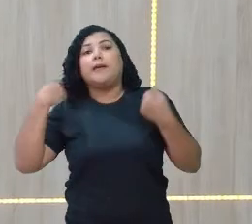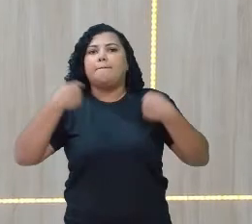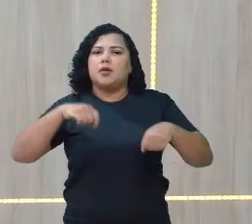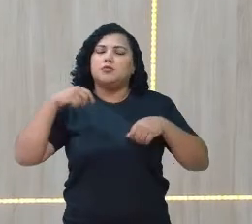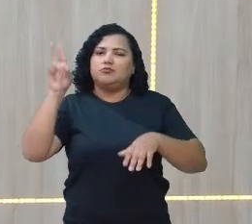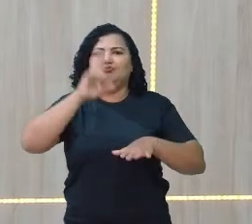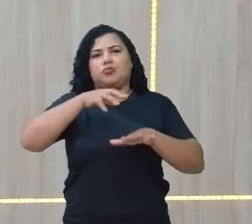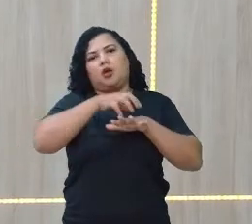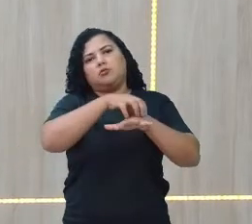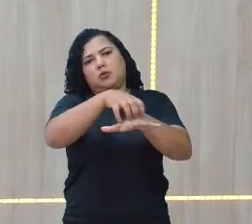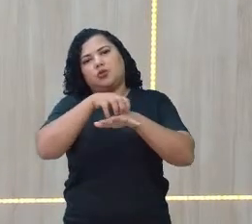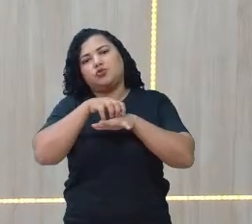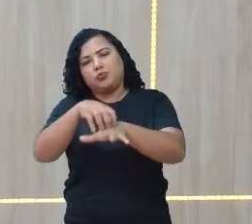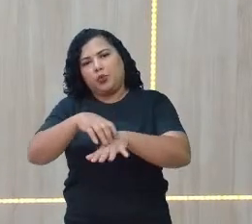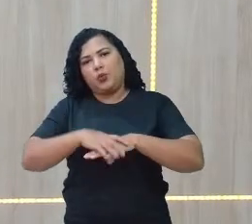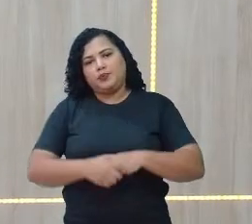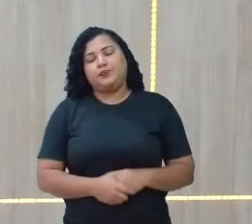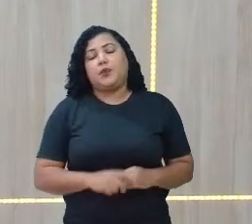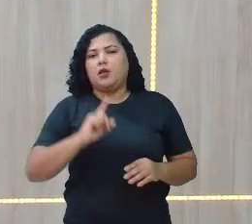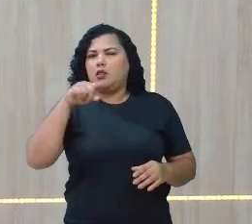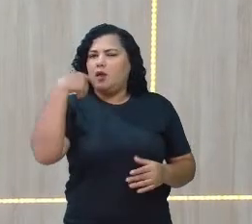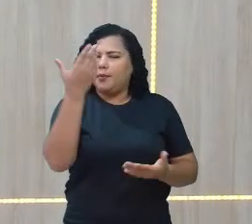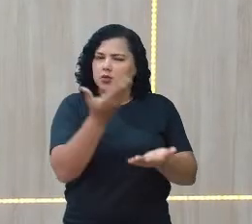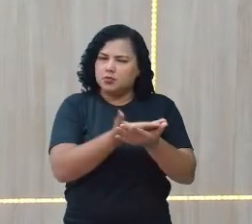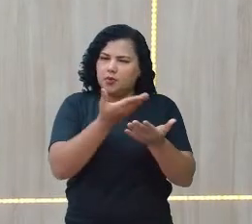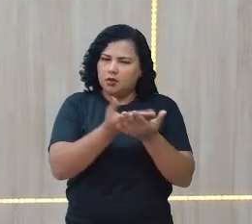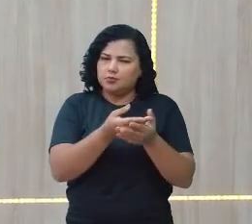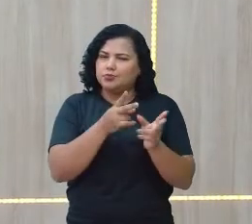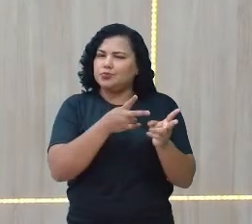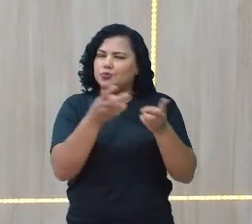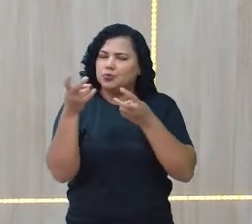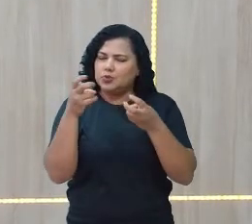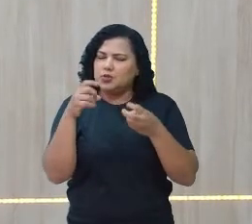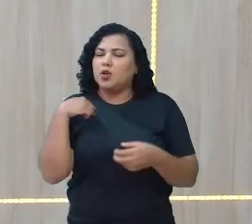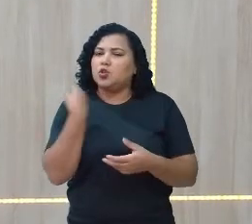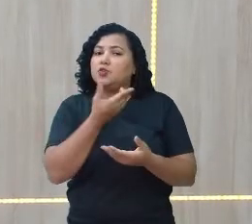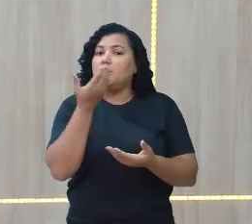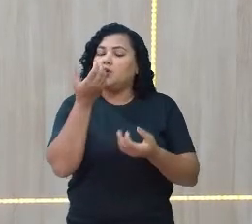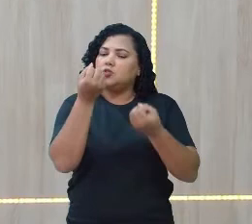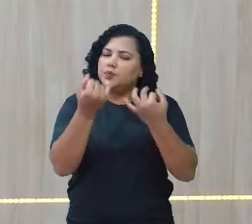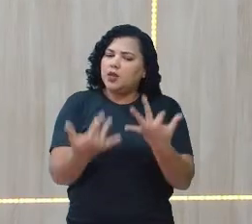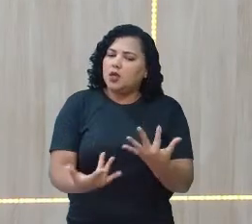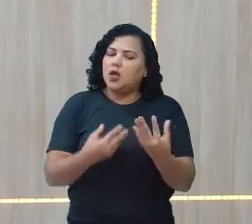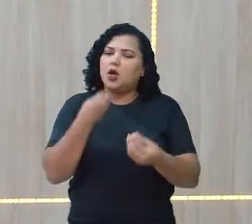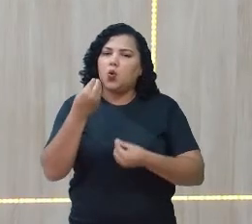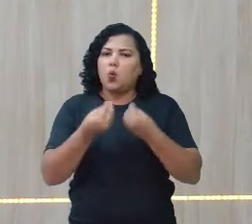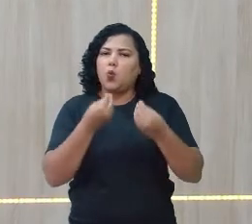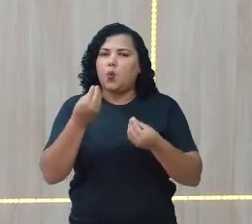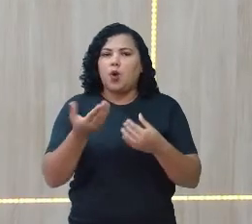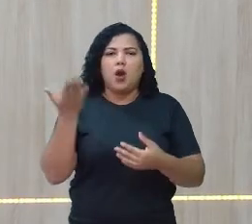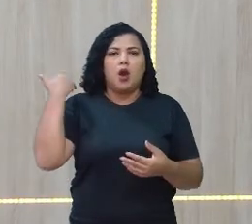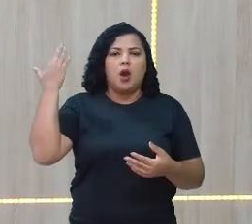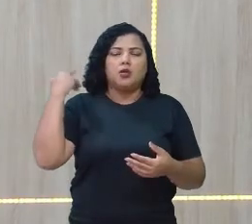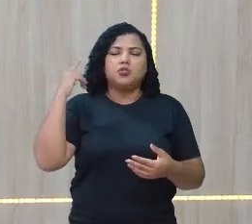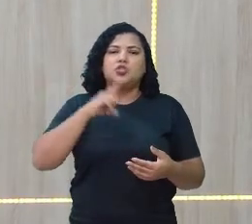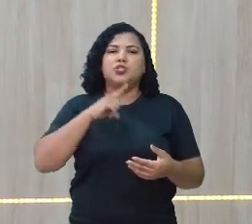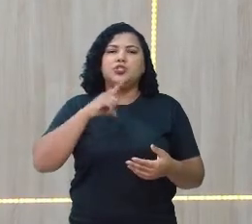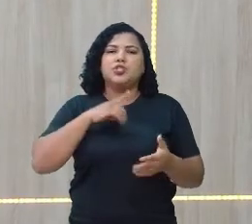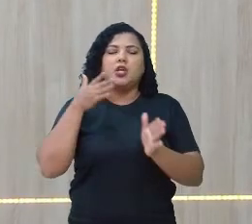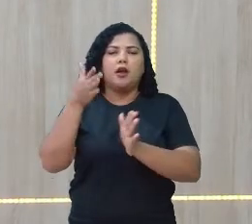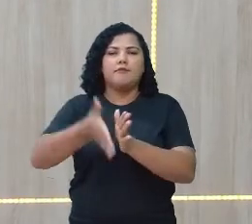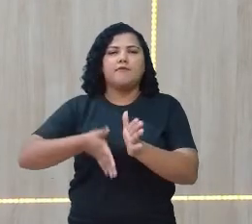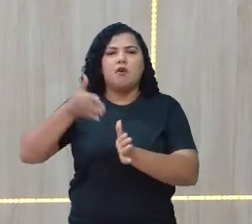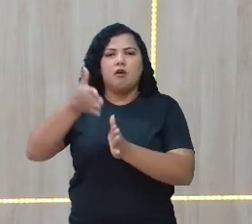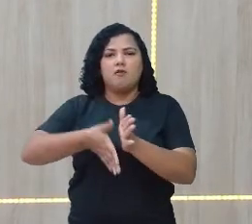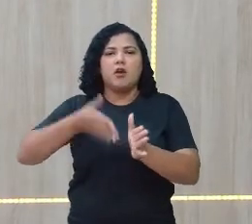aí, inclusive na próxima aula, já chama a atenção, a gente vai falar um pouco sobre quando existia aqui, né, uma malha ferroviária que